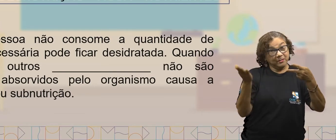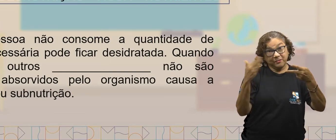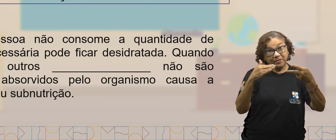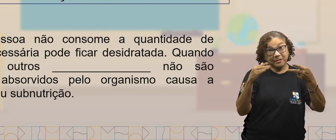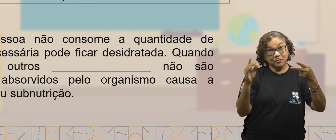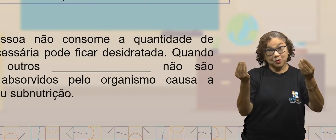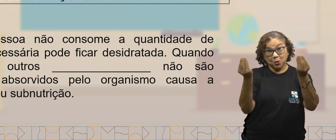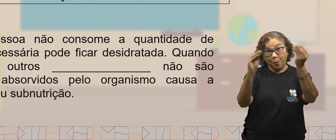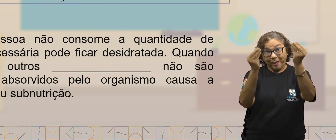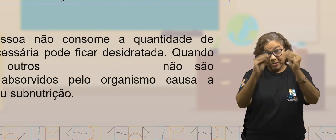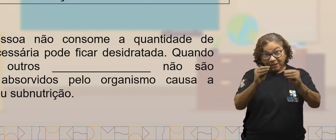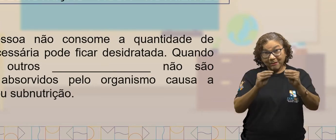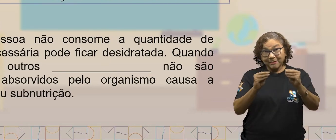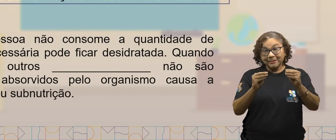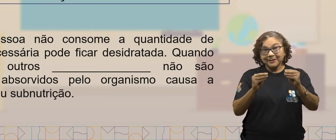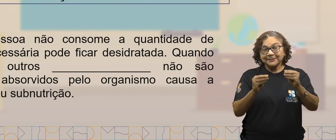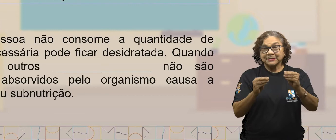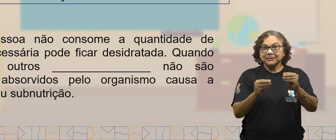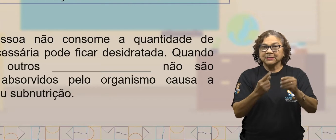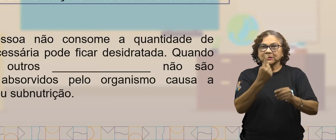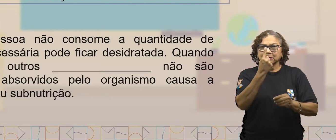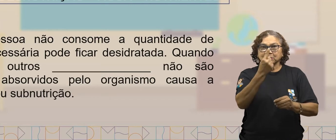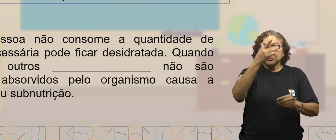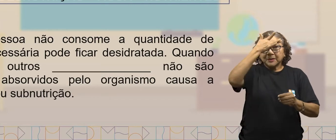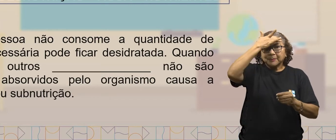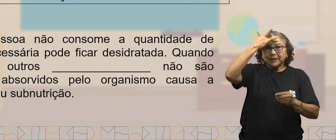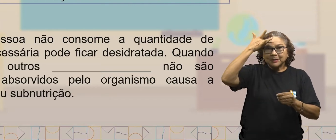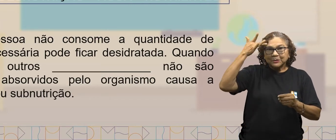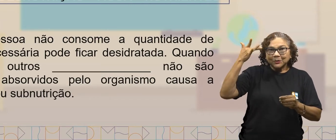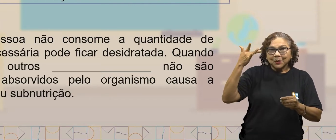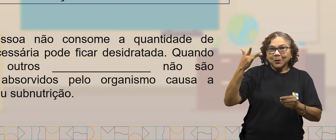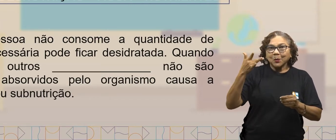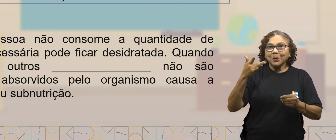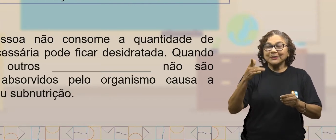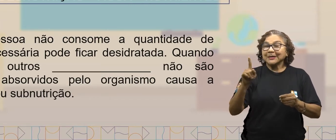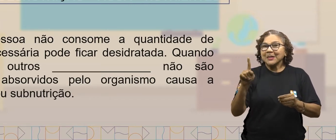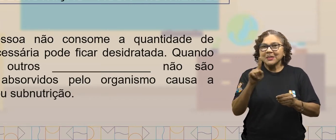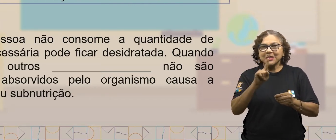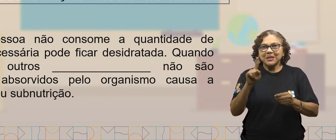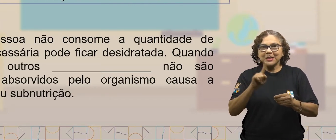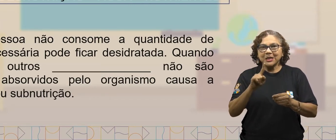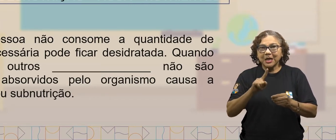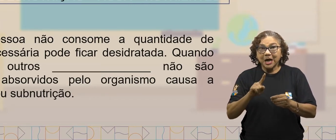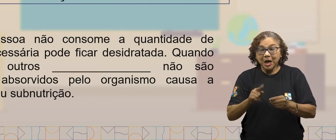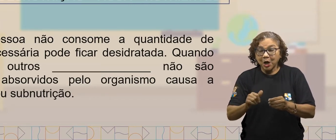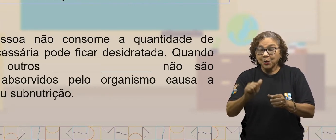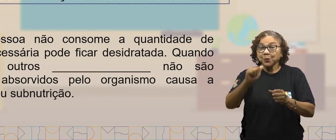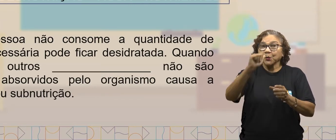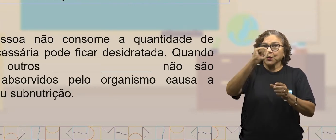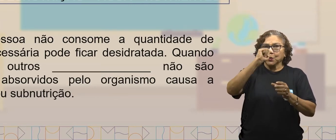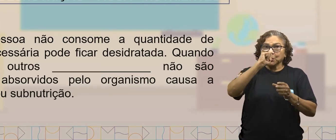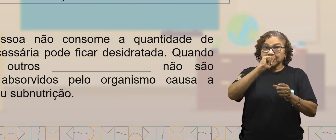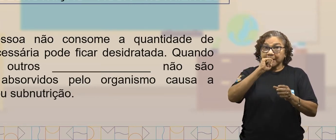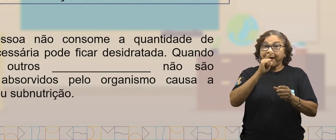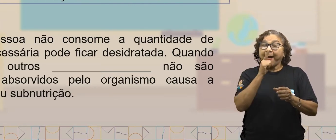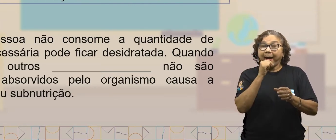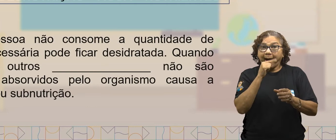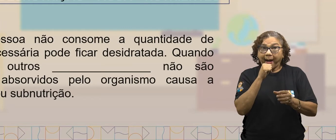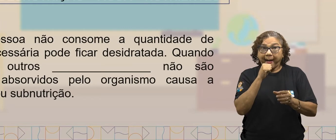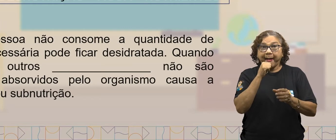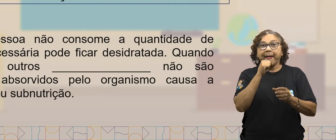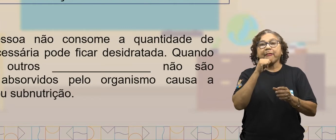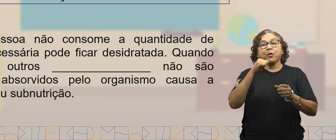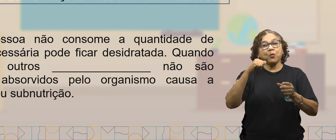Completando. Quando uma pessoa não consome a quantidade de água necessária,